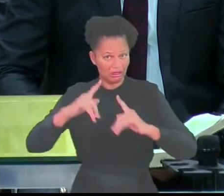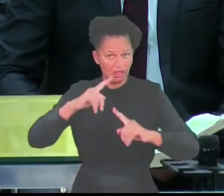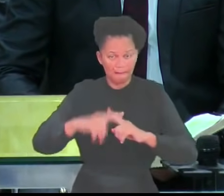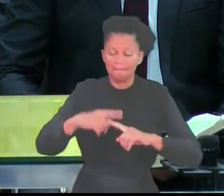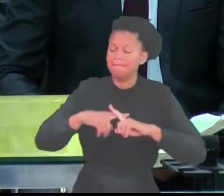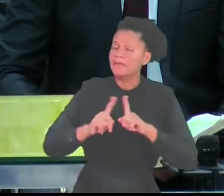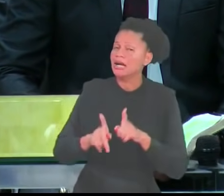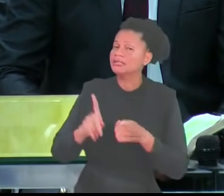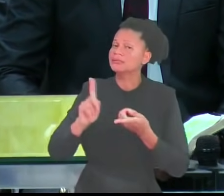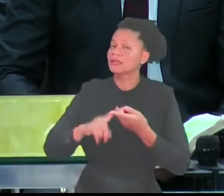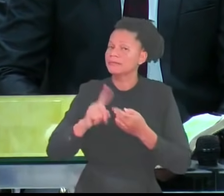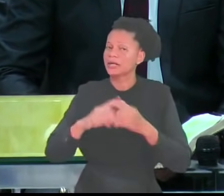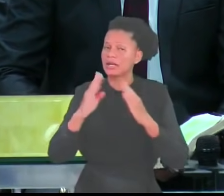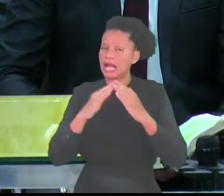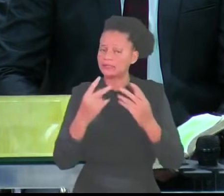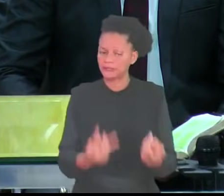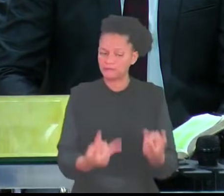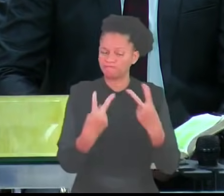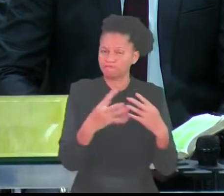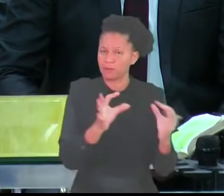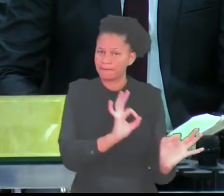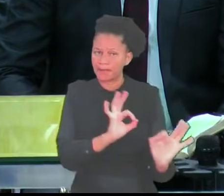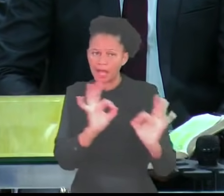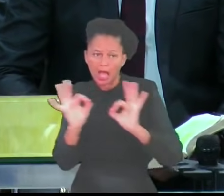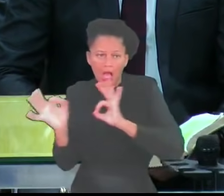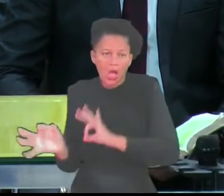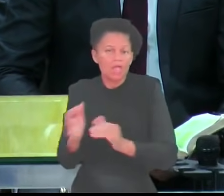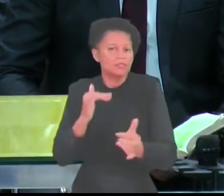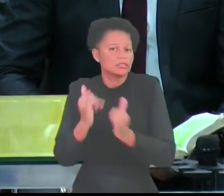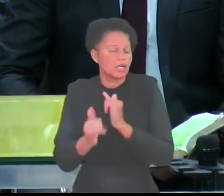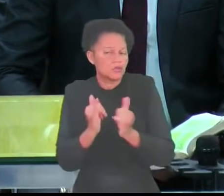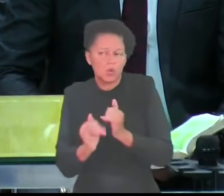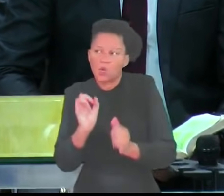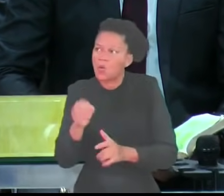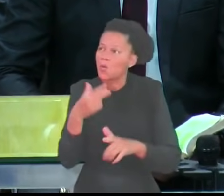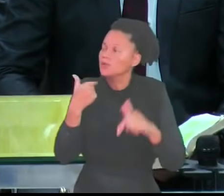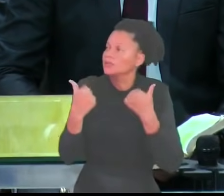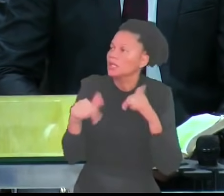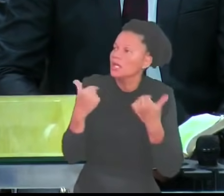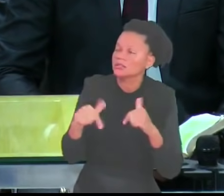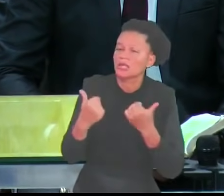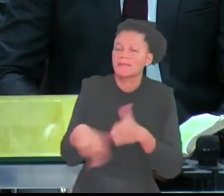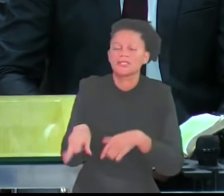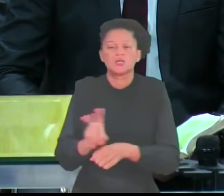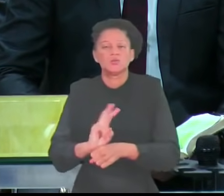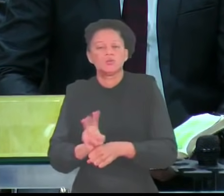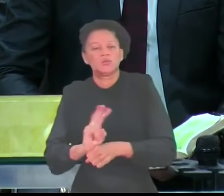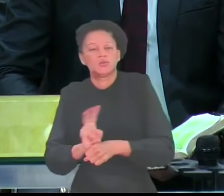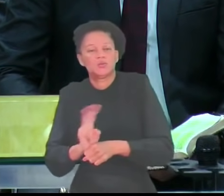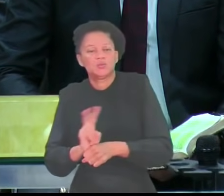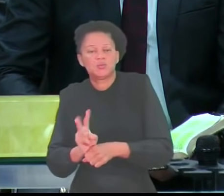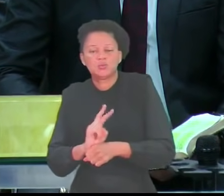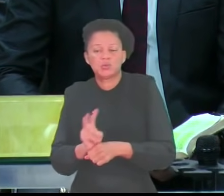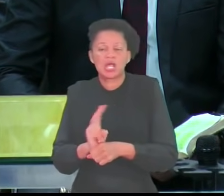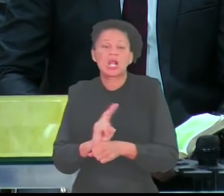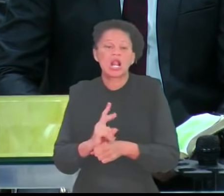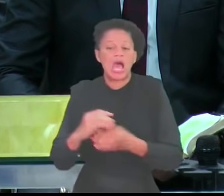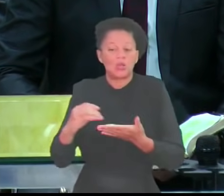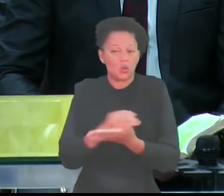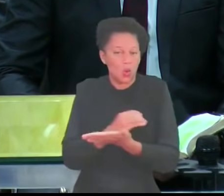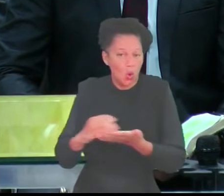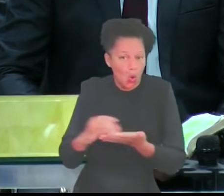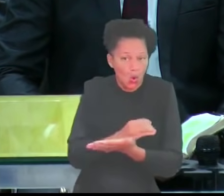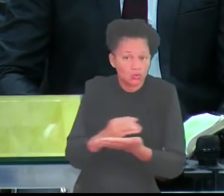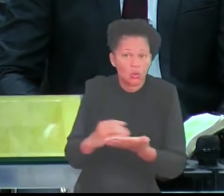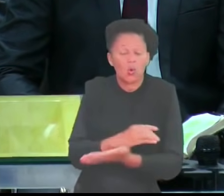os que estão em casa, os que estão, quem sabe até trabalhando de porteiro lá no condomínio,